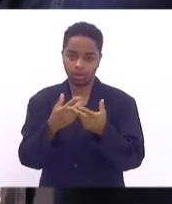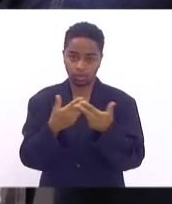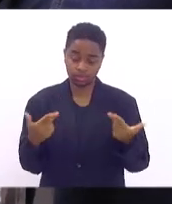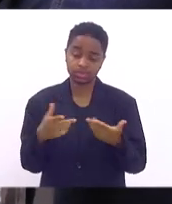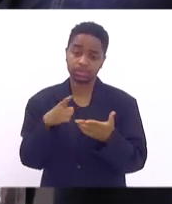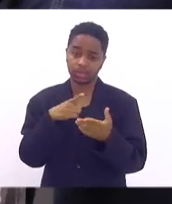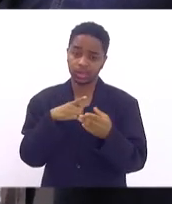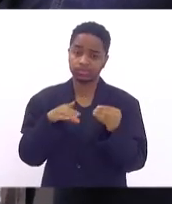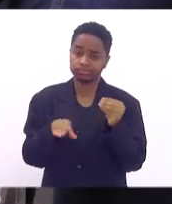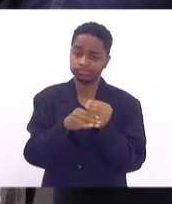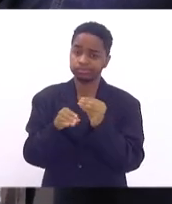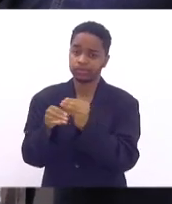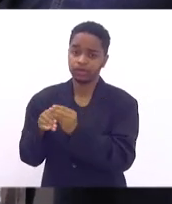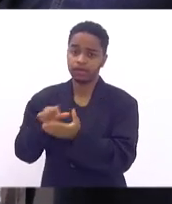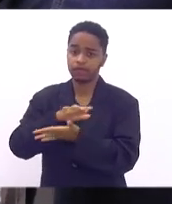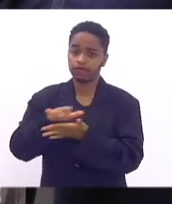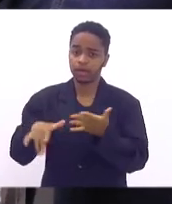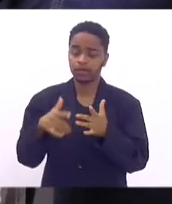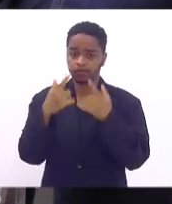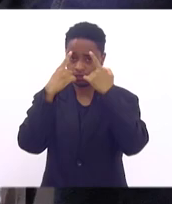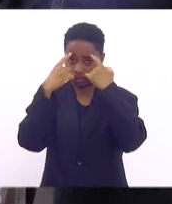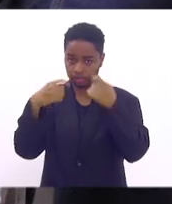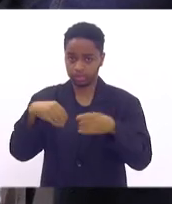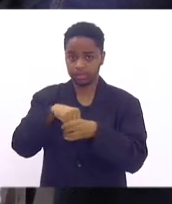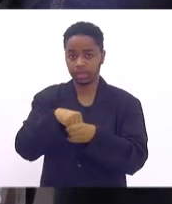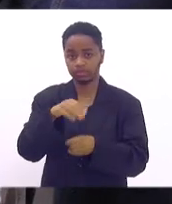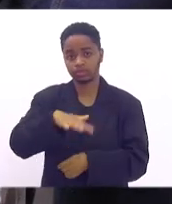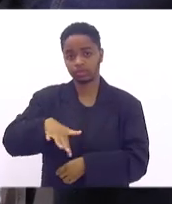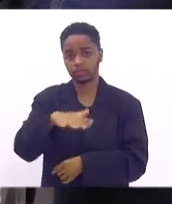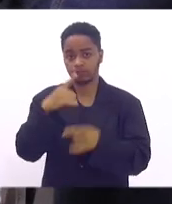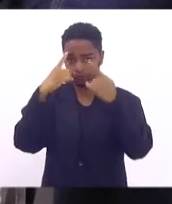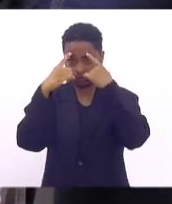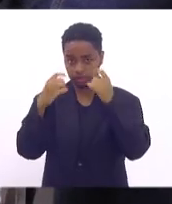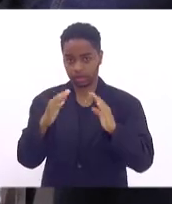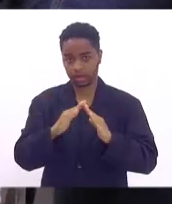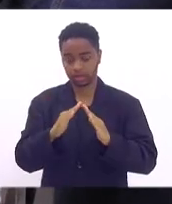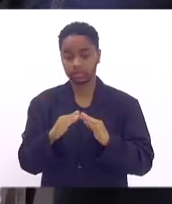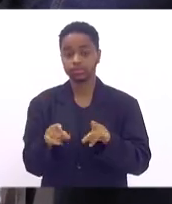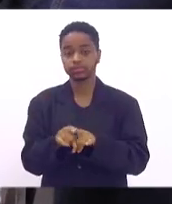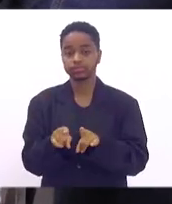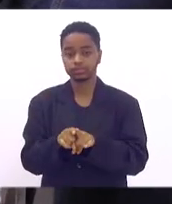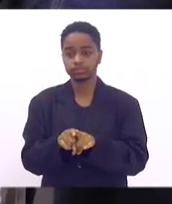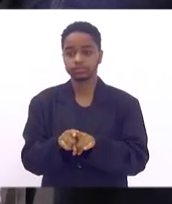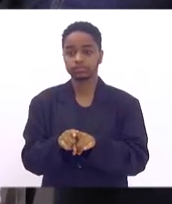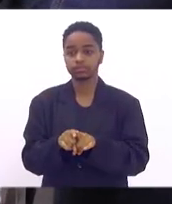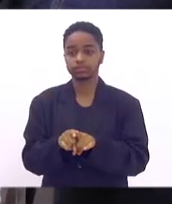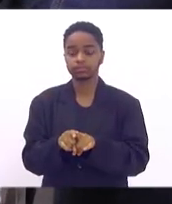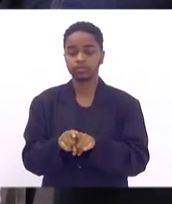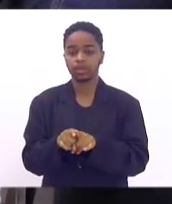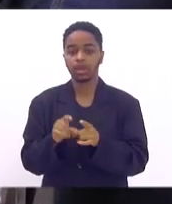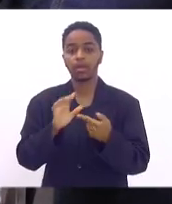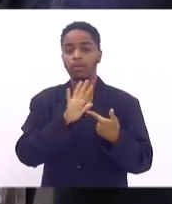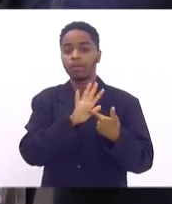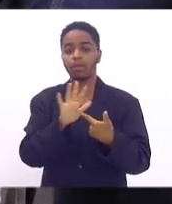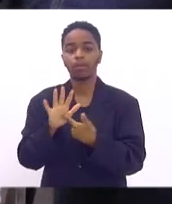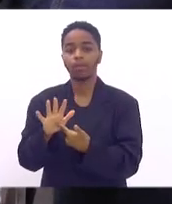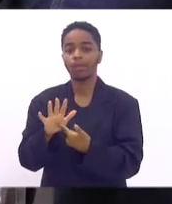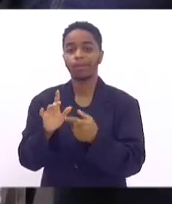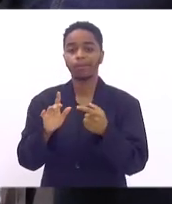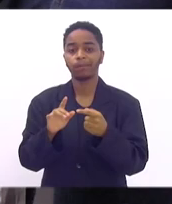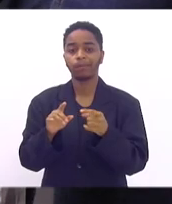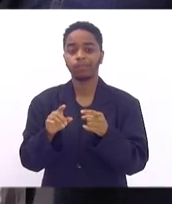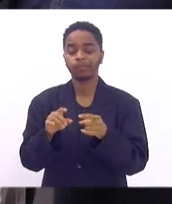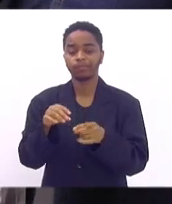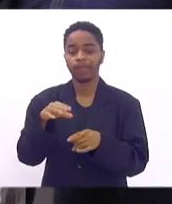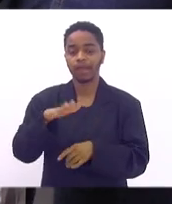aí das violências dentro da violência doméstica. Apesar de ser comum aparecer dentro da violência doméstica, ela não é exclusiva, né,